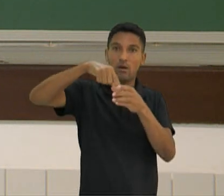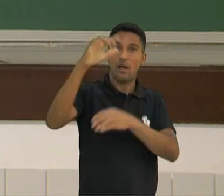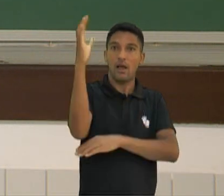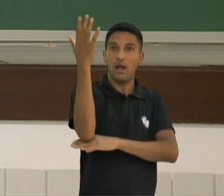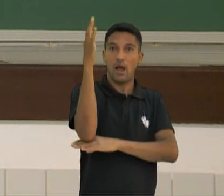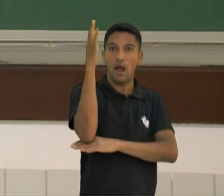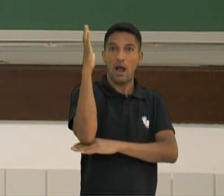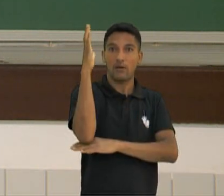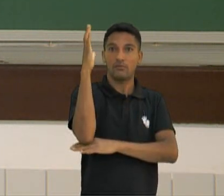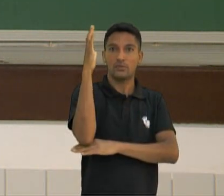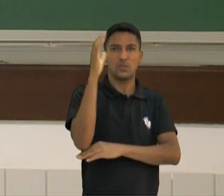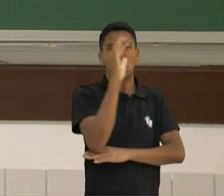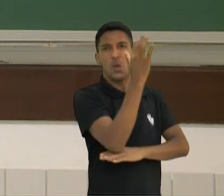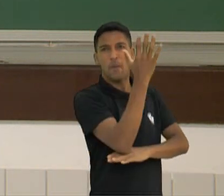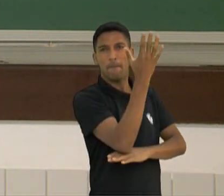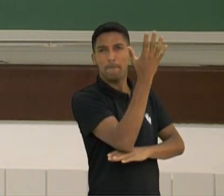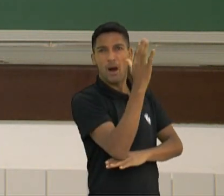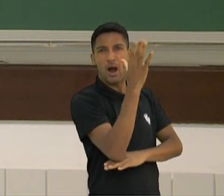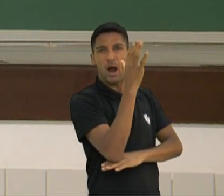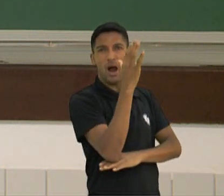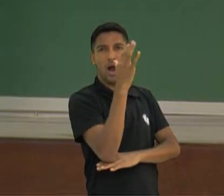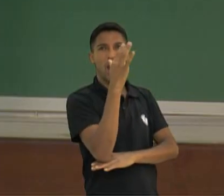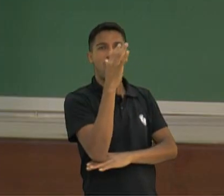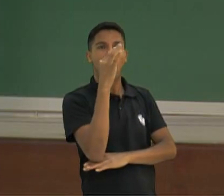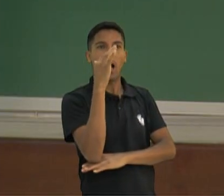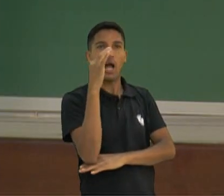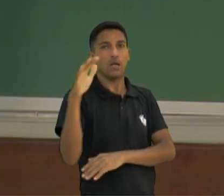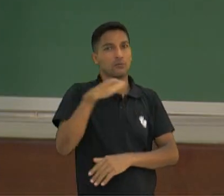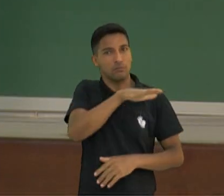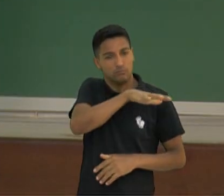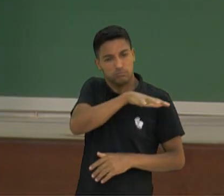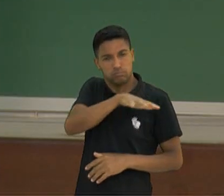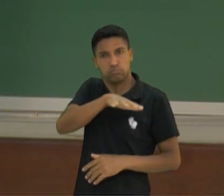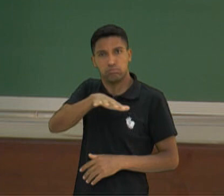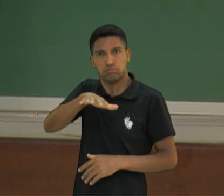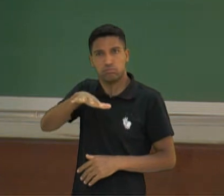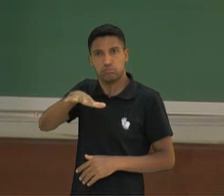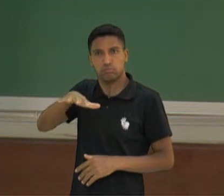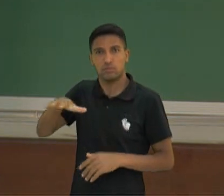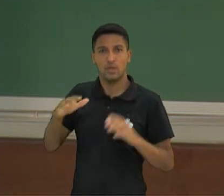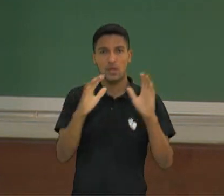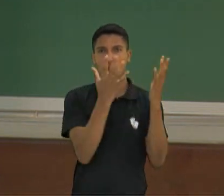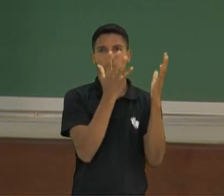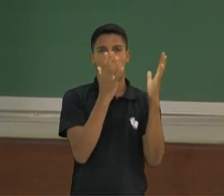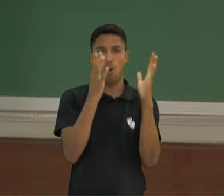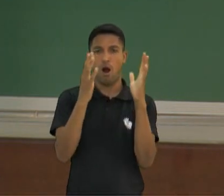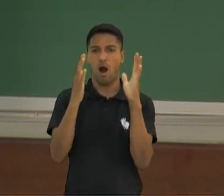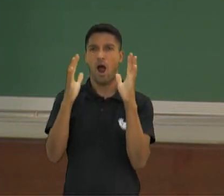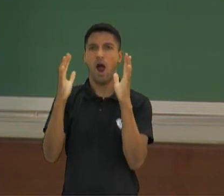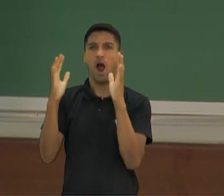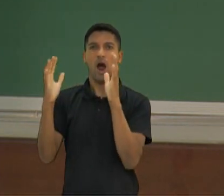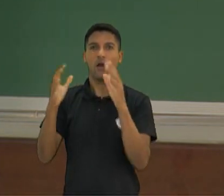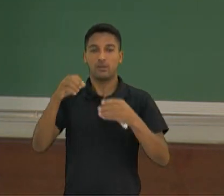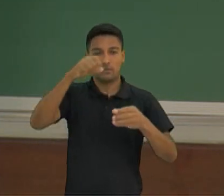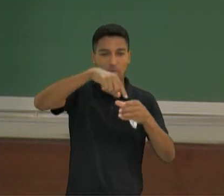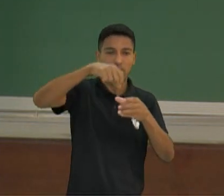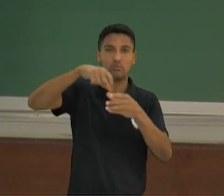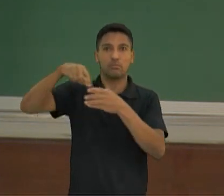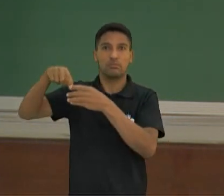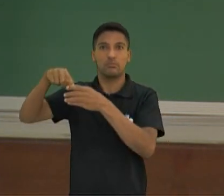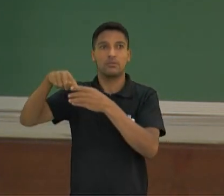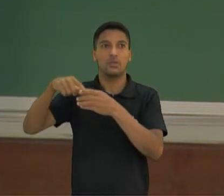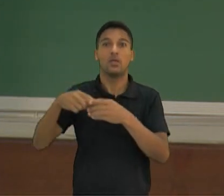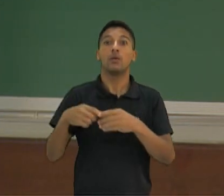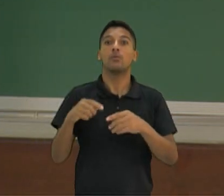linha verde, fazendo com que o deserto tenha a tendência a não se expandir. Se esta atitude